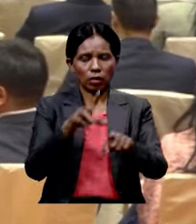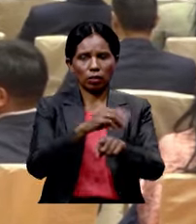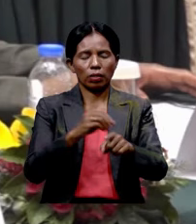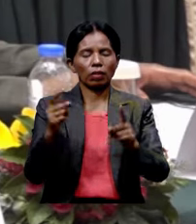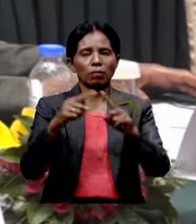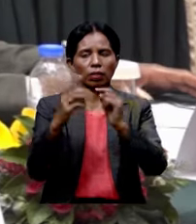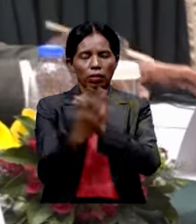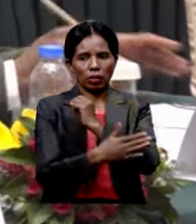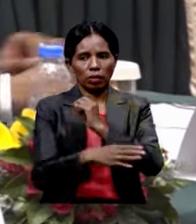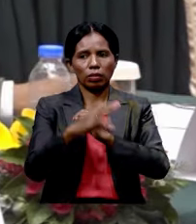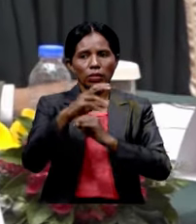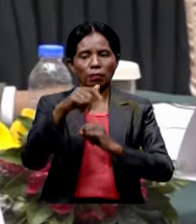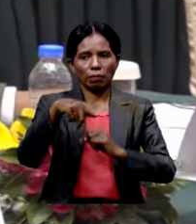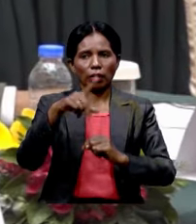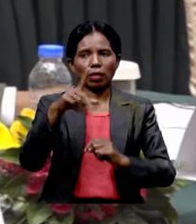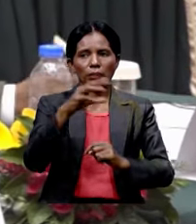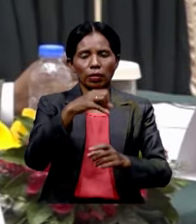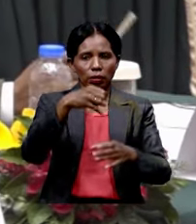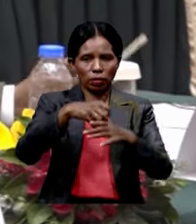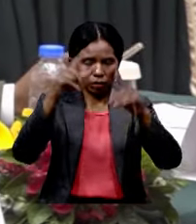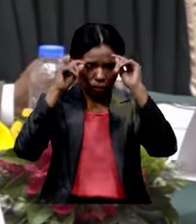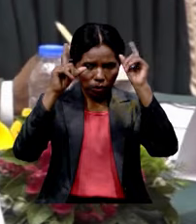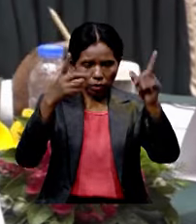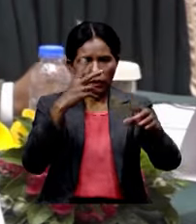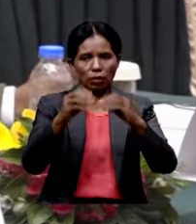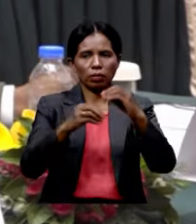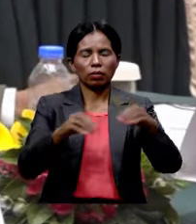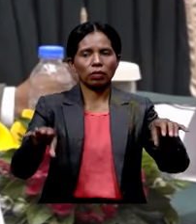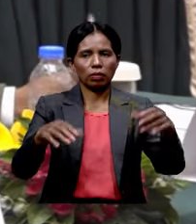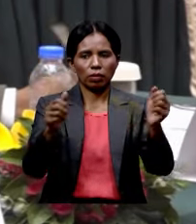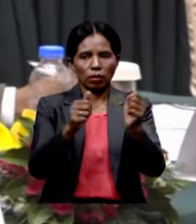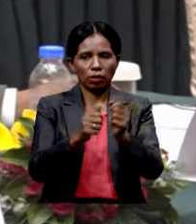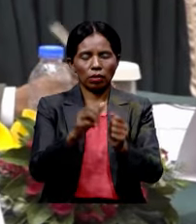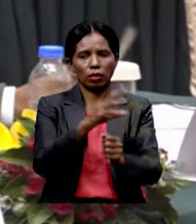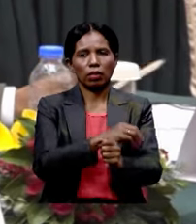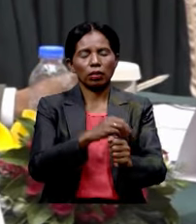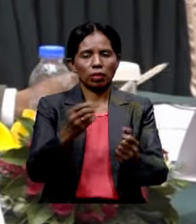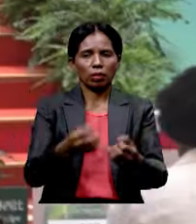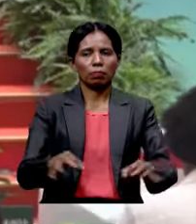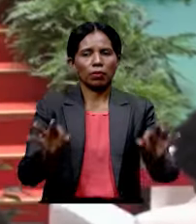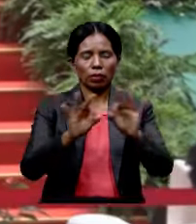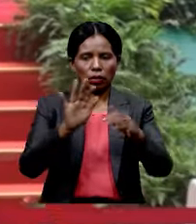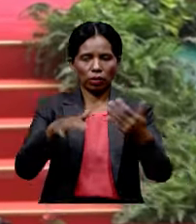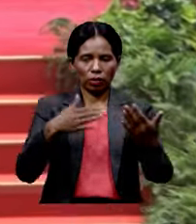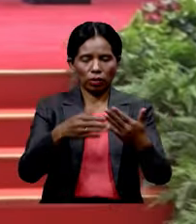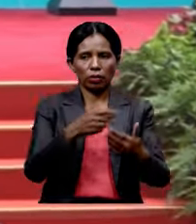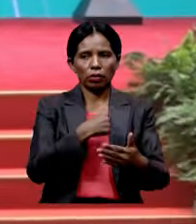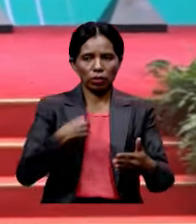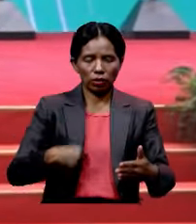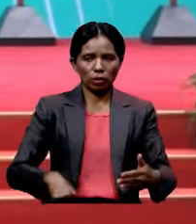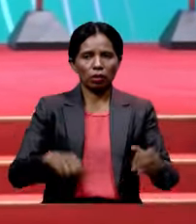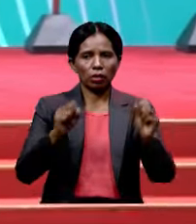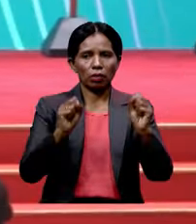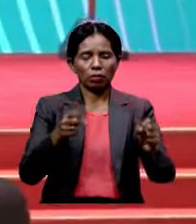Banasang CPLP, Inclui Timor Leste, Atu Consolida Nafaten, Cooperação Serviço e Setor Prioridade Sira, Hosina, Honune,